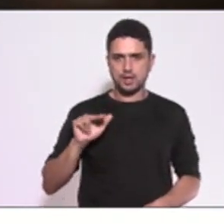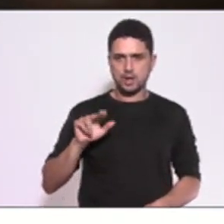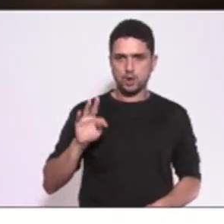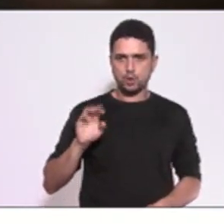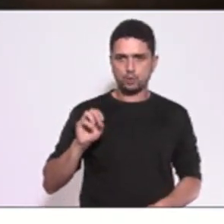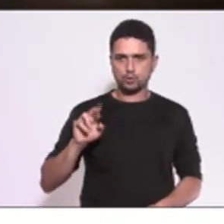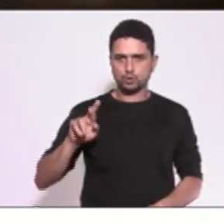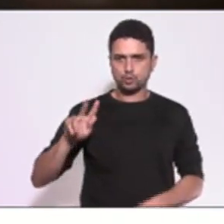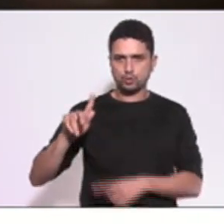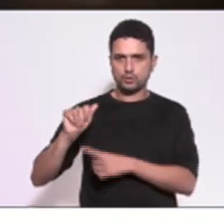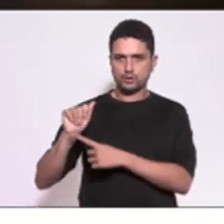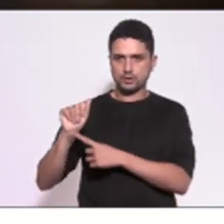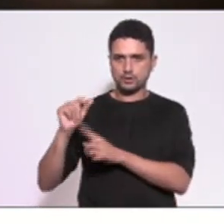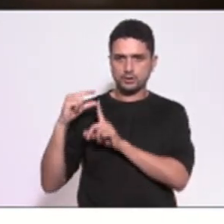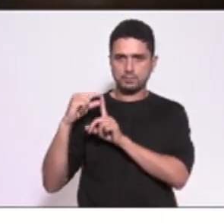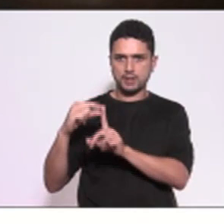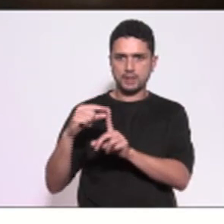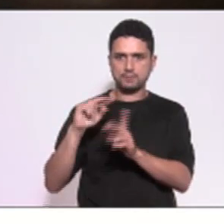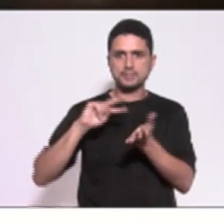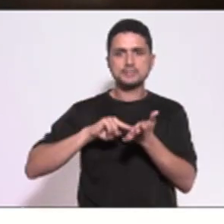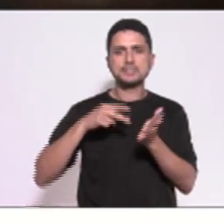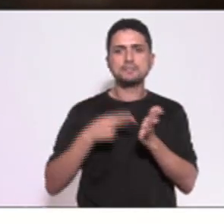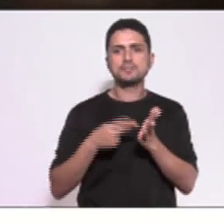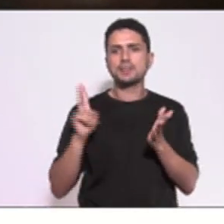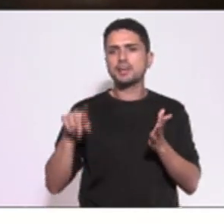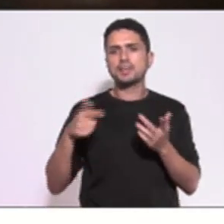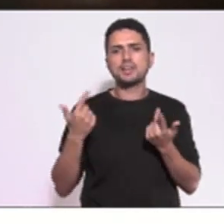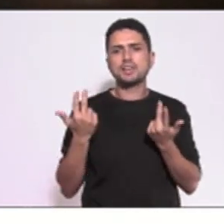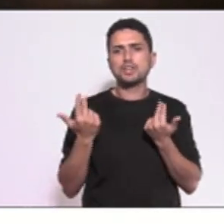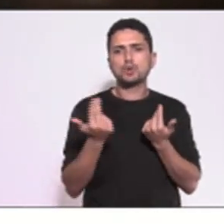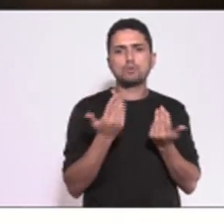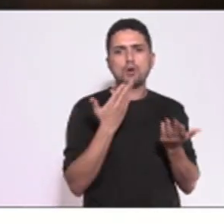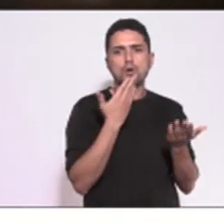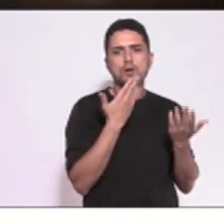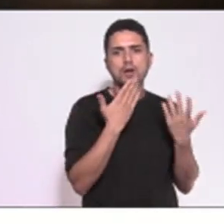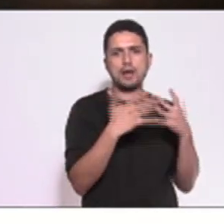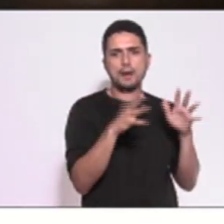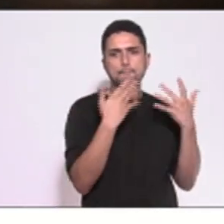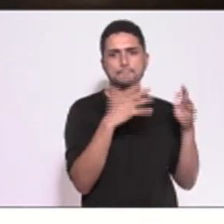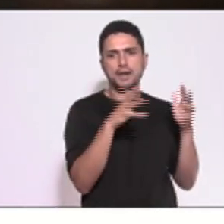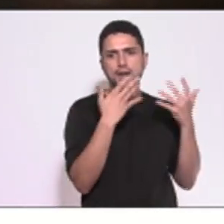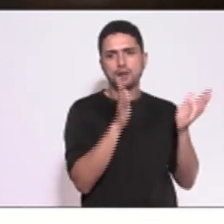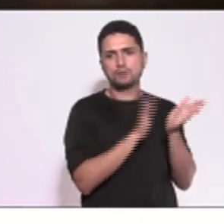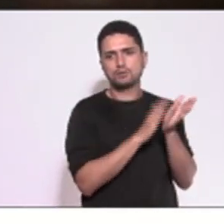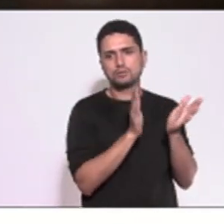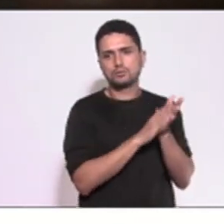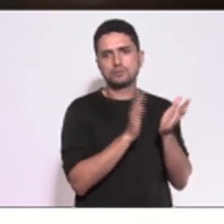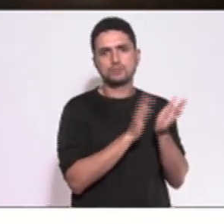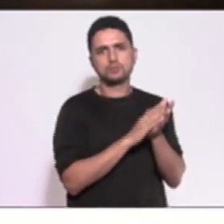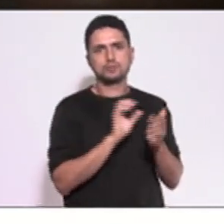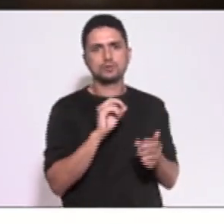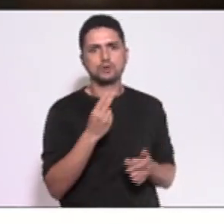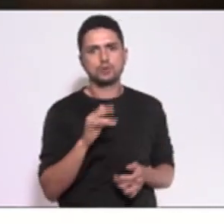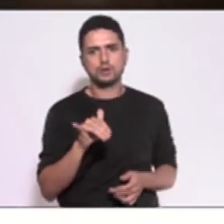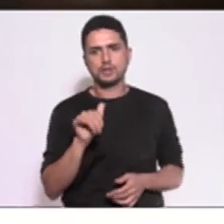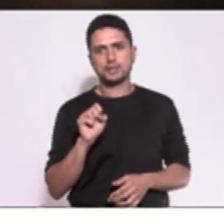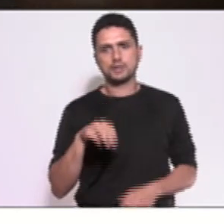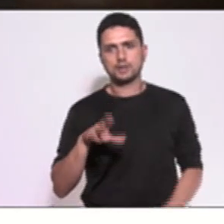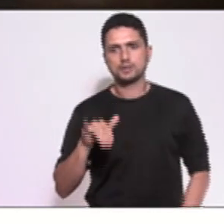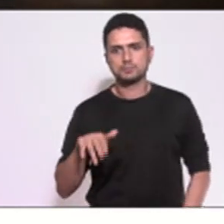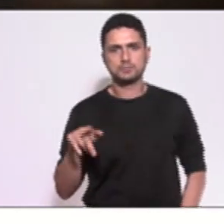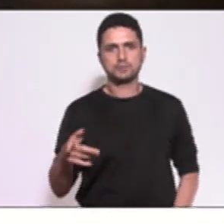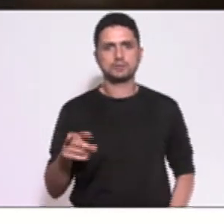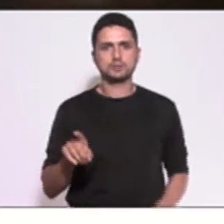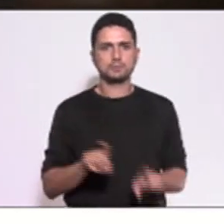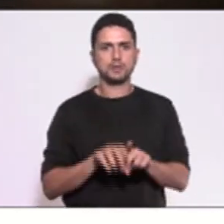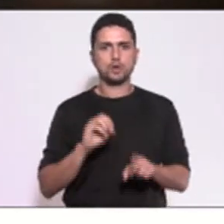ao aplauso que você recebe diante de uma peça que você faz. ou da Yasmin, que está aí presente, ou